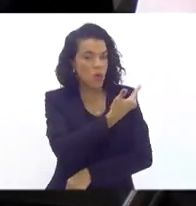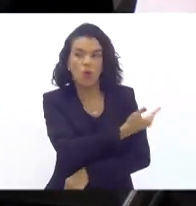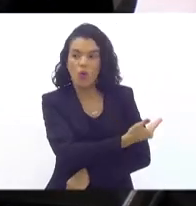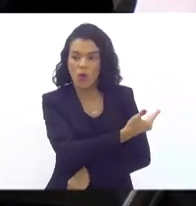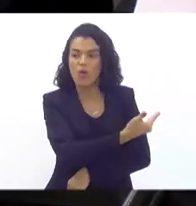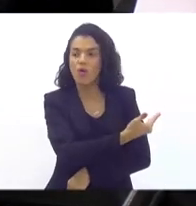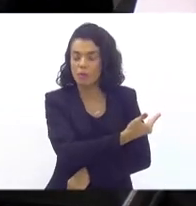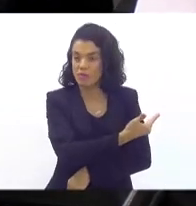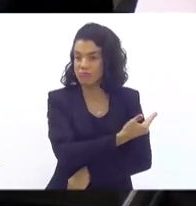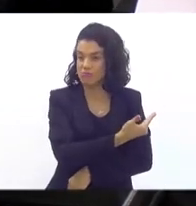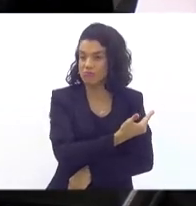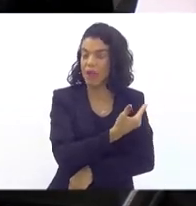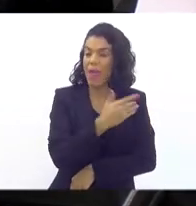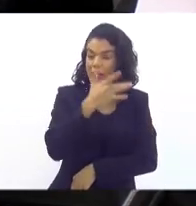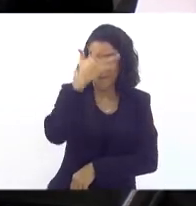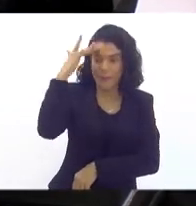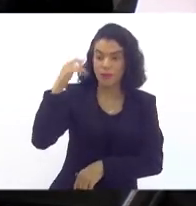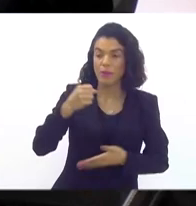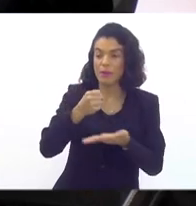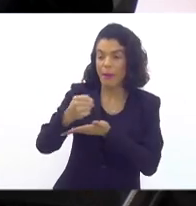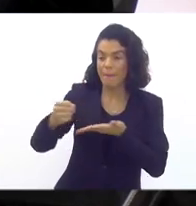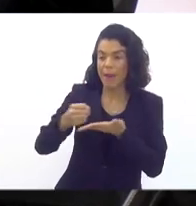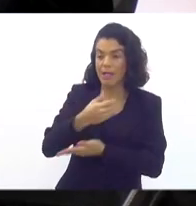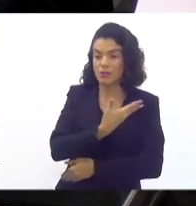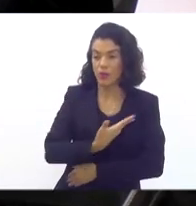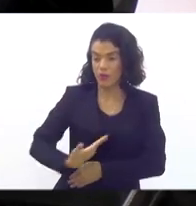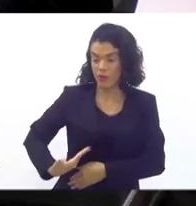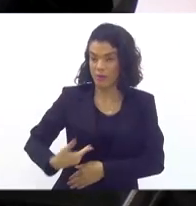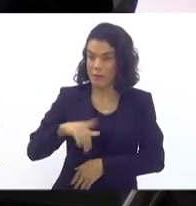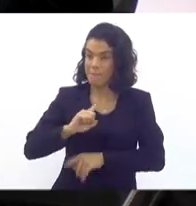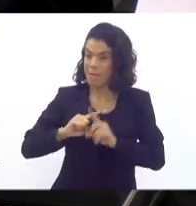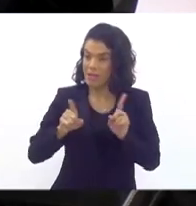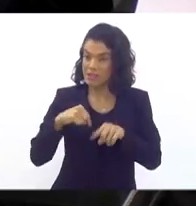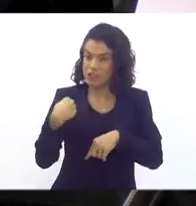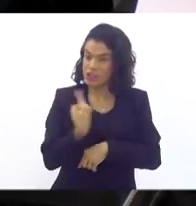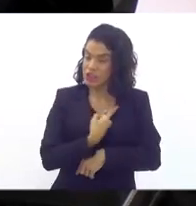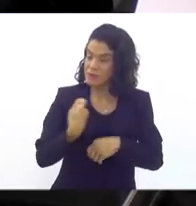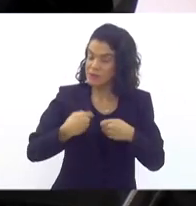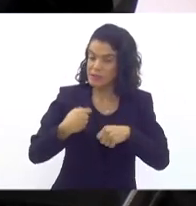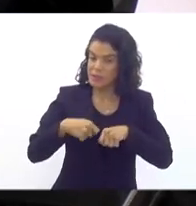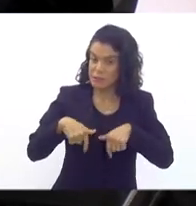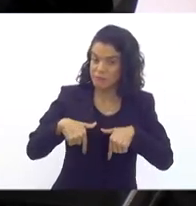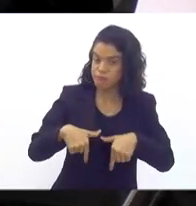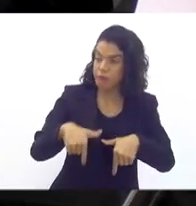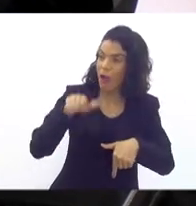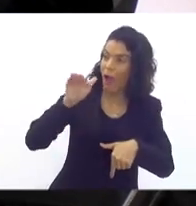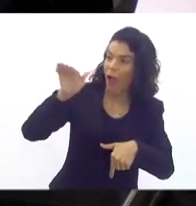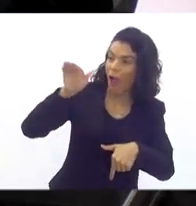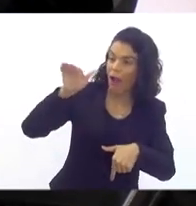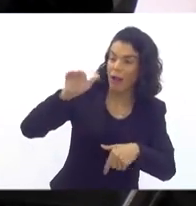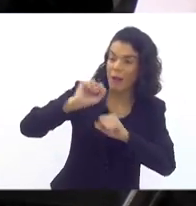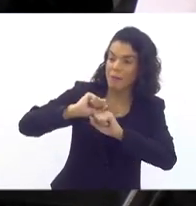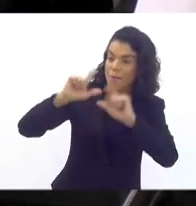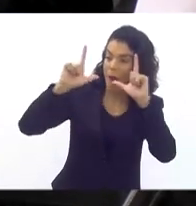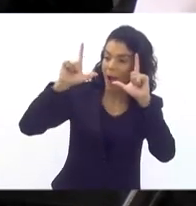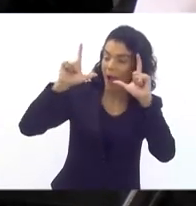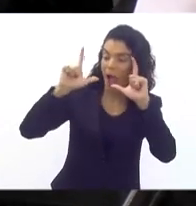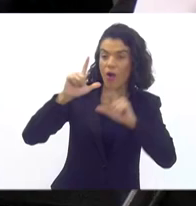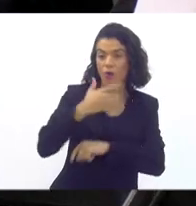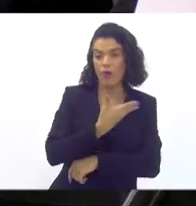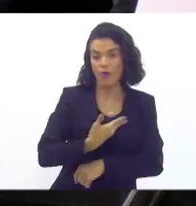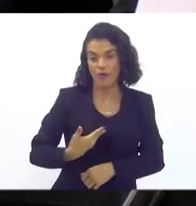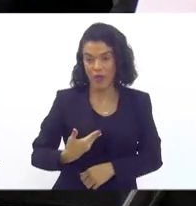uma pessoa da base como eu mas a gente tem que efetivamente tentar alertar o governo para que o governo